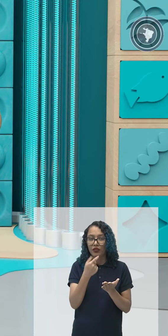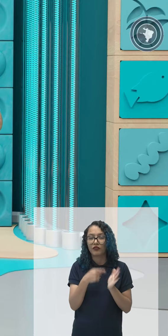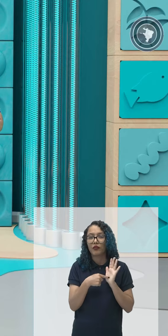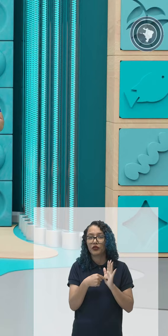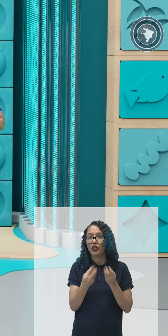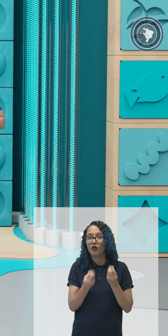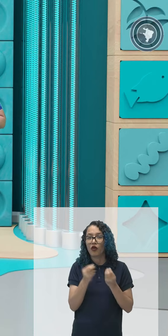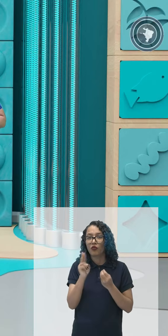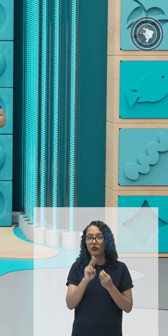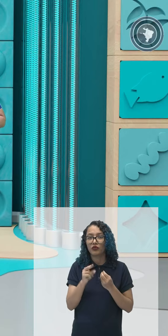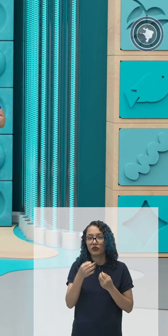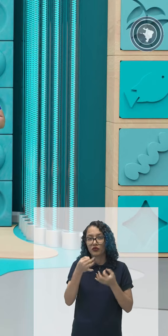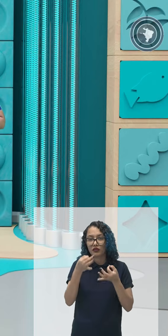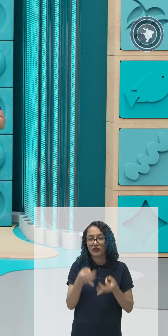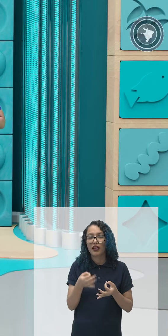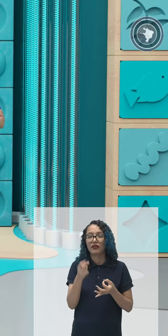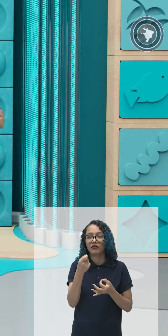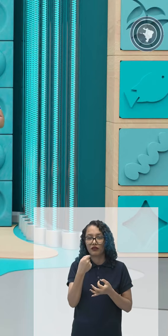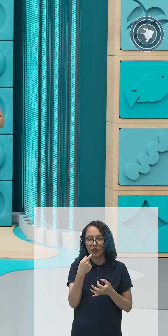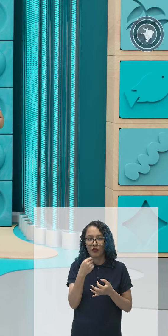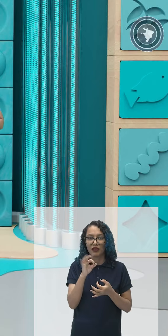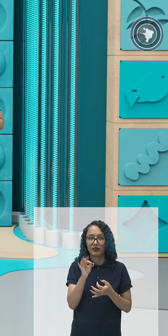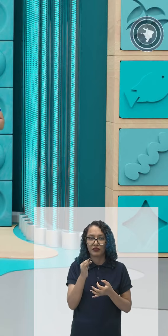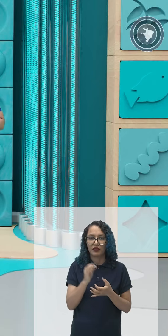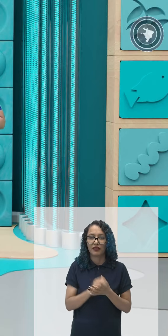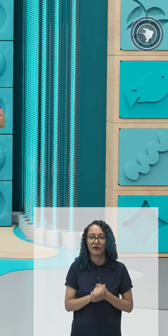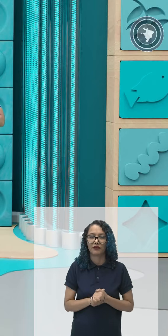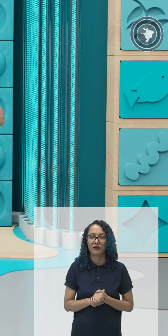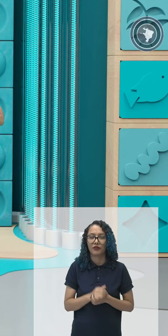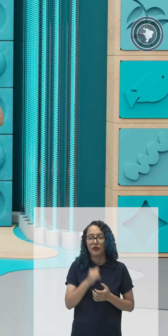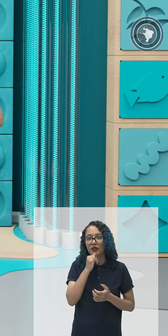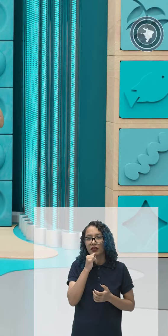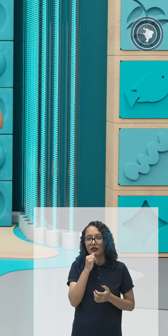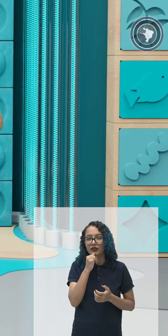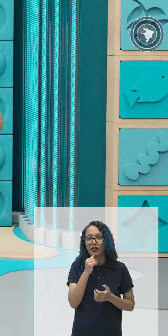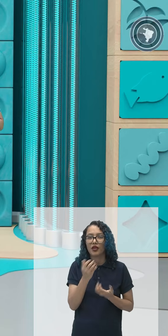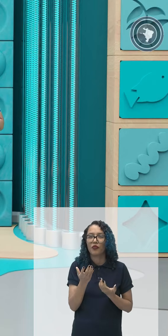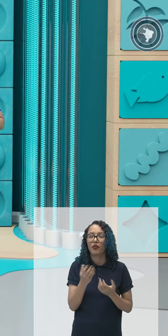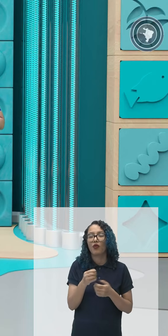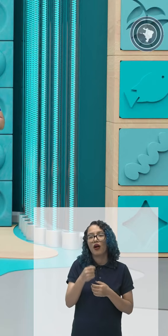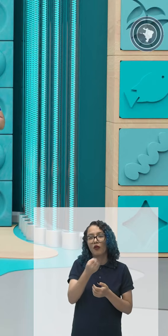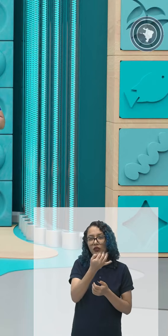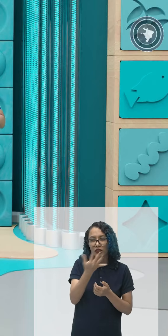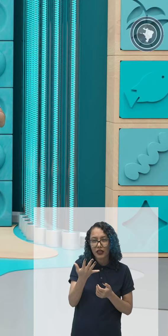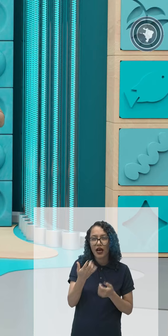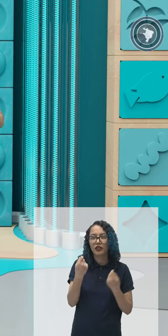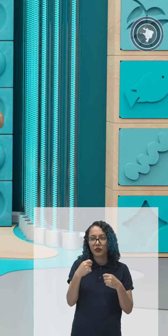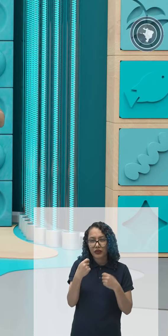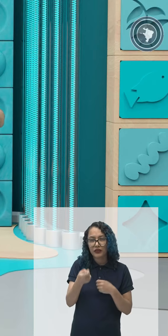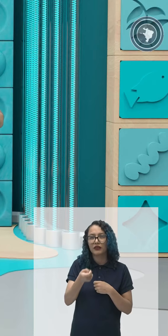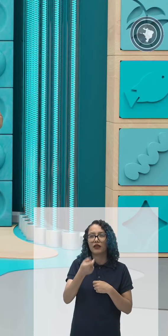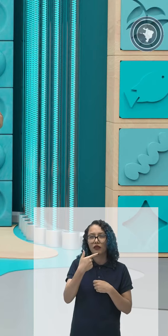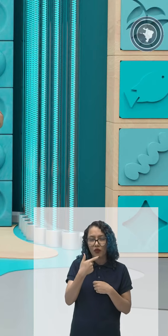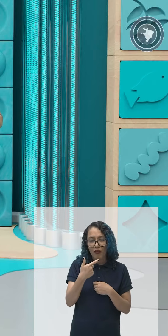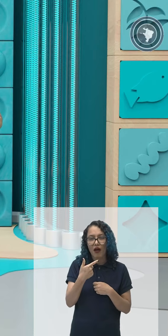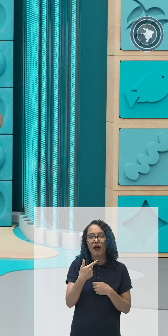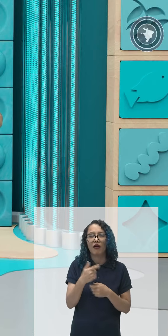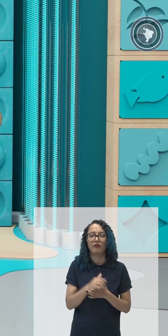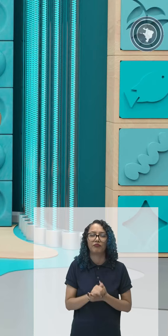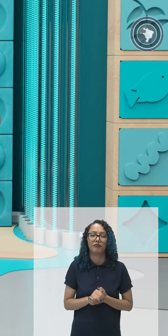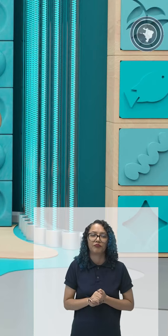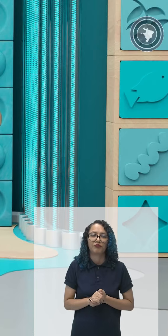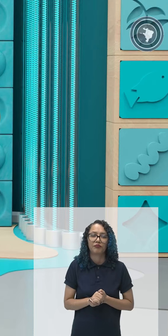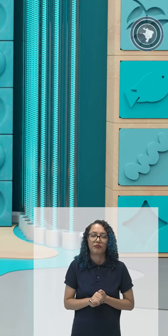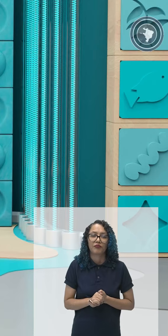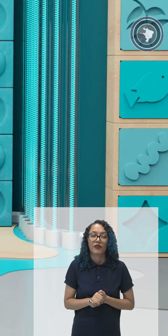remédio, fazendo ali, tome determinada quantidade, certo? Então, percebe que a bula ela vai